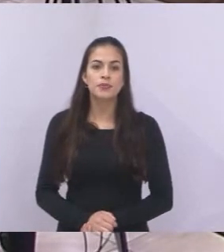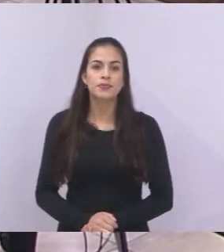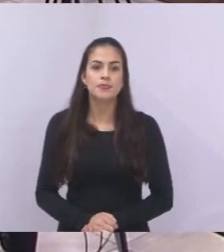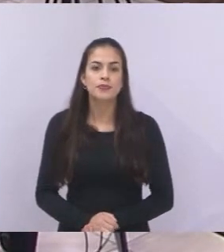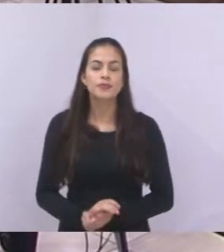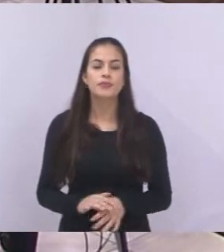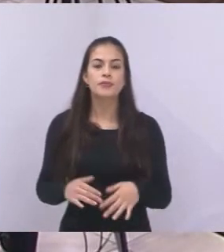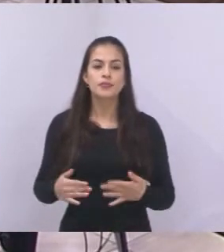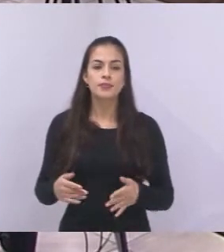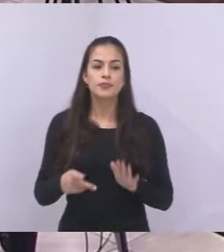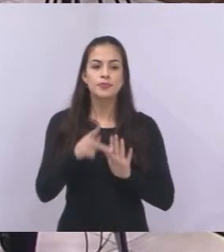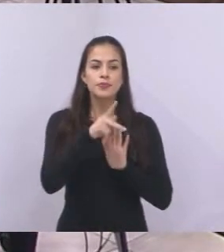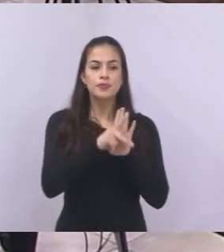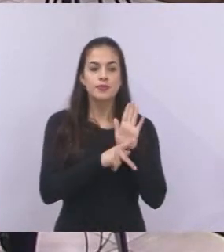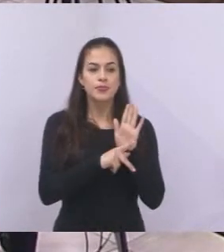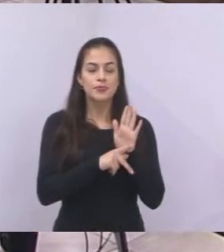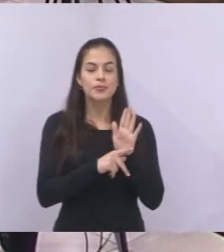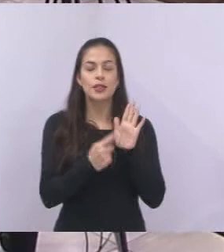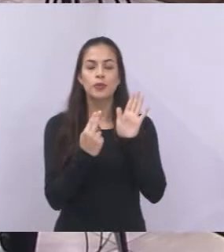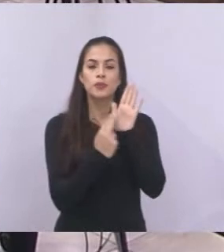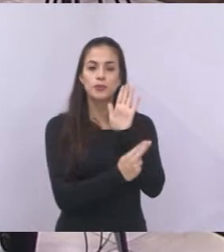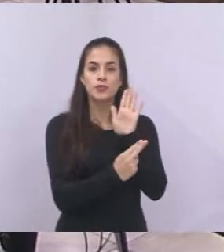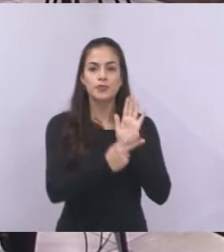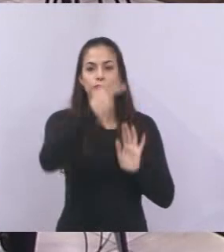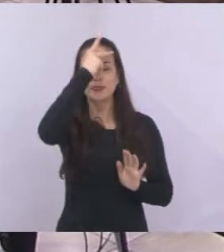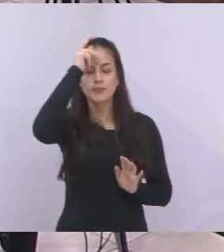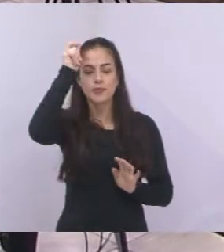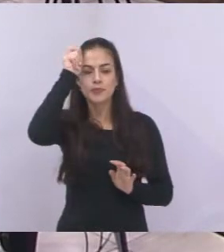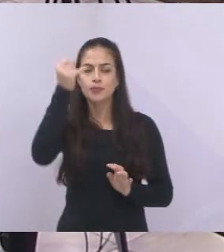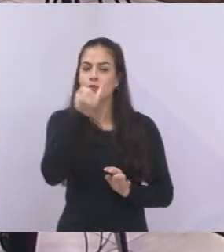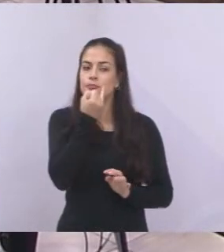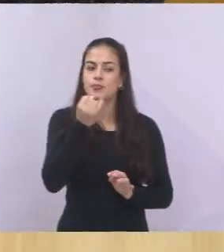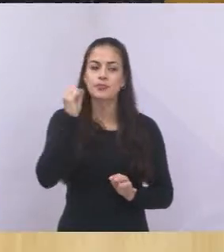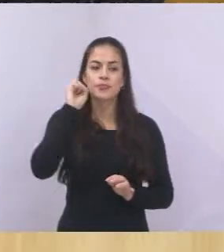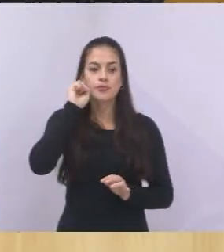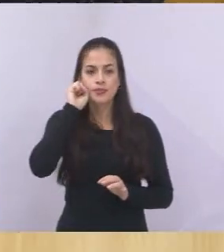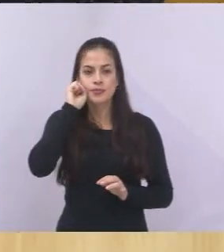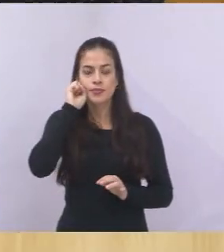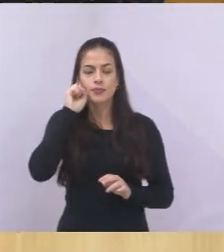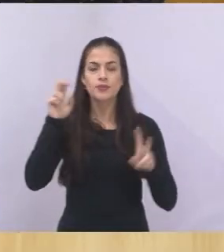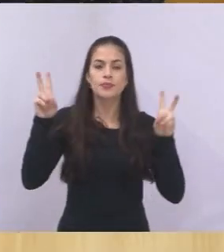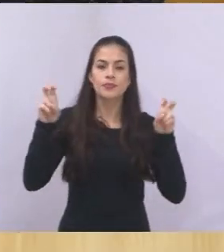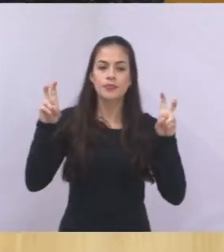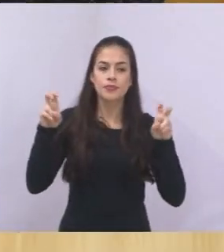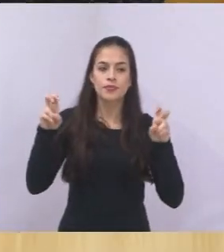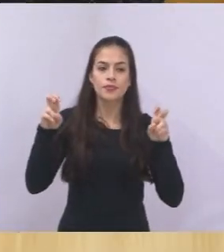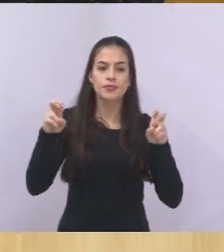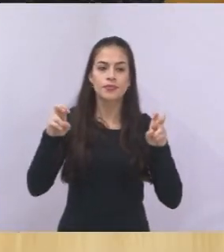Projeto de autoria do prefeito municipal Isaías José de Santana, assunto,